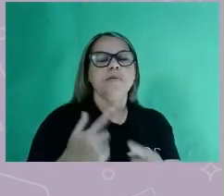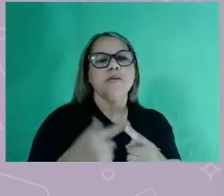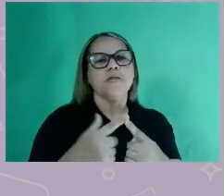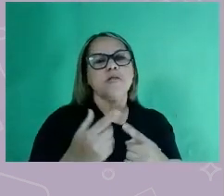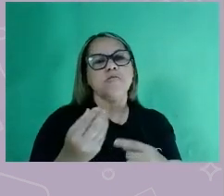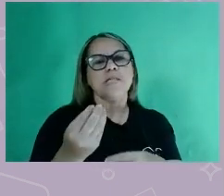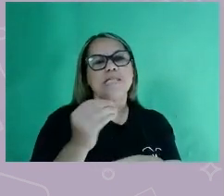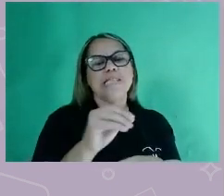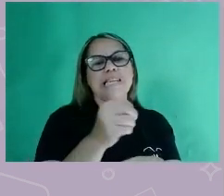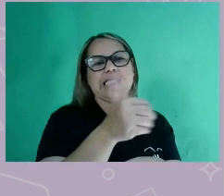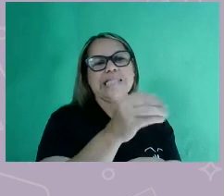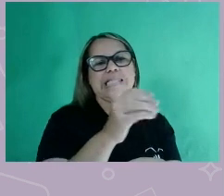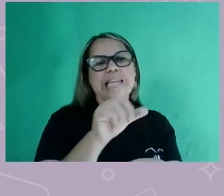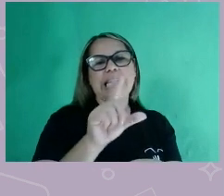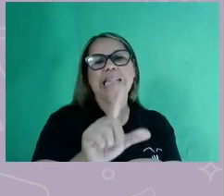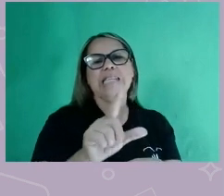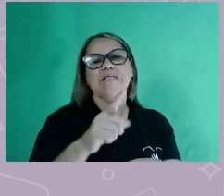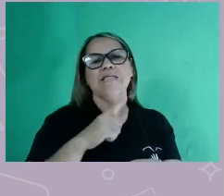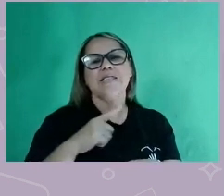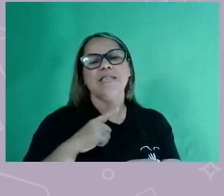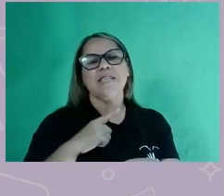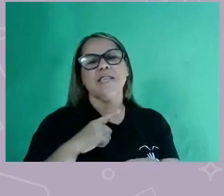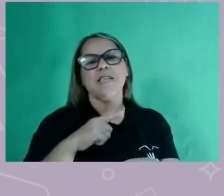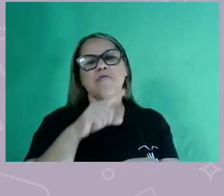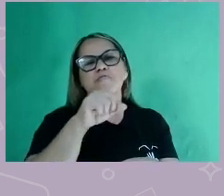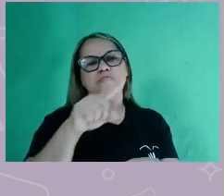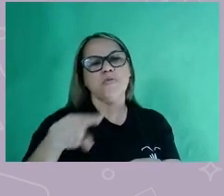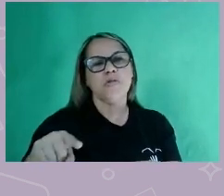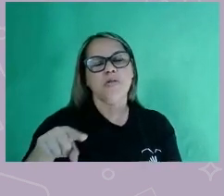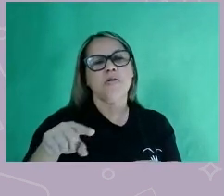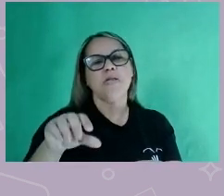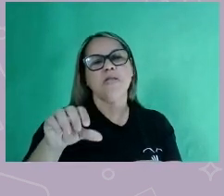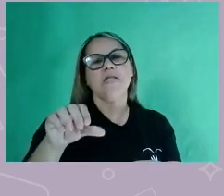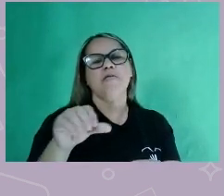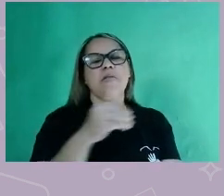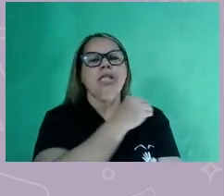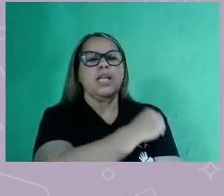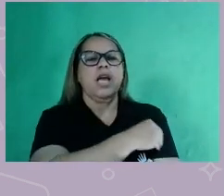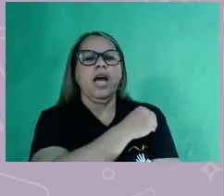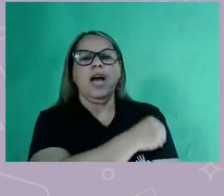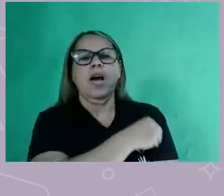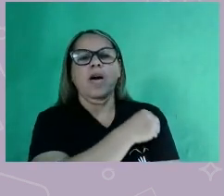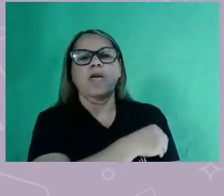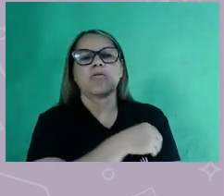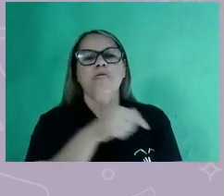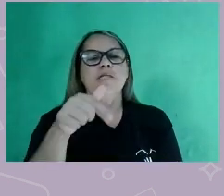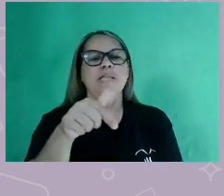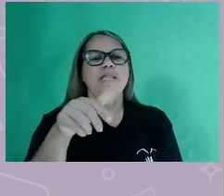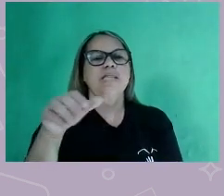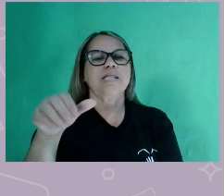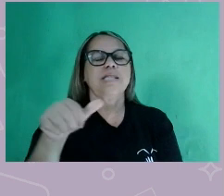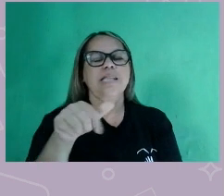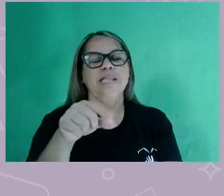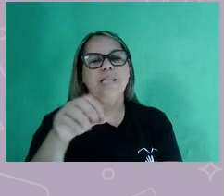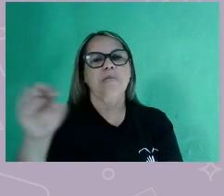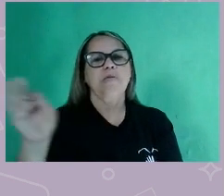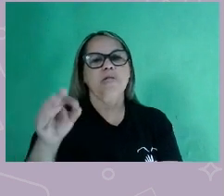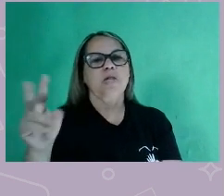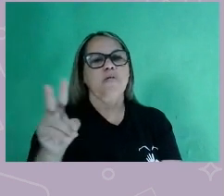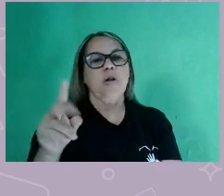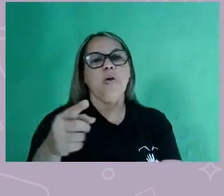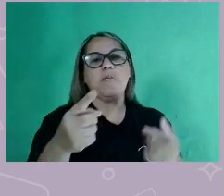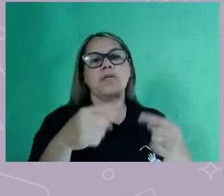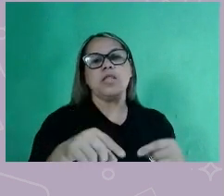litros eu vou ter eu vou ter uma solução de álcool a 70% no volume de 100 litros e